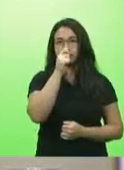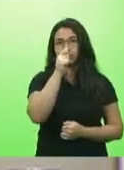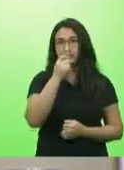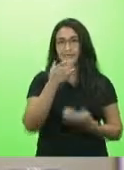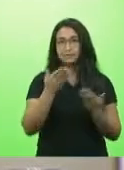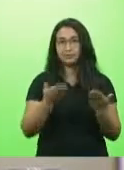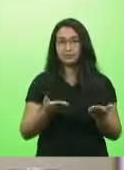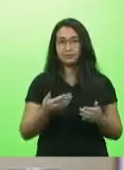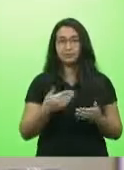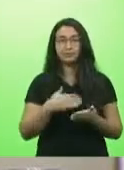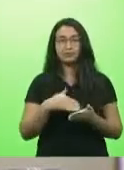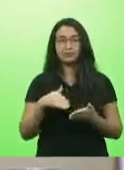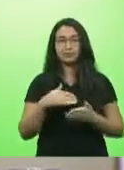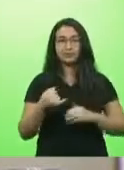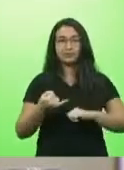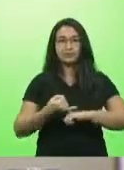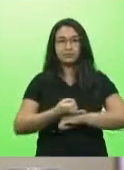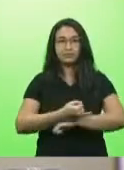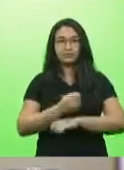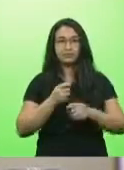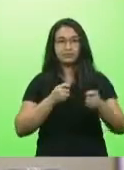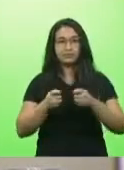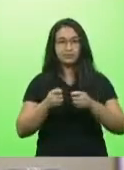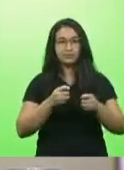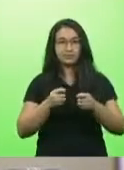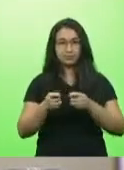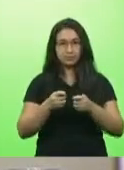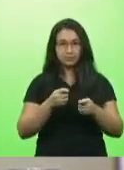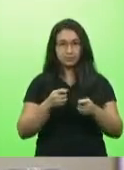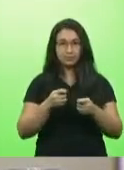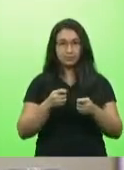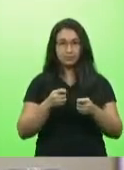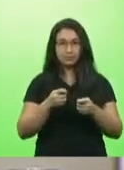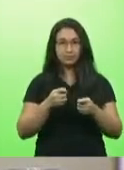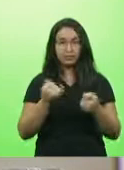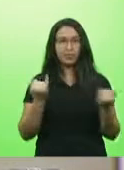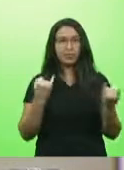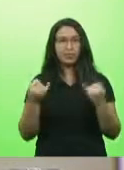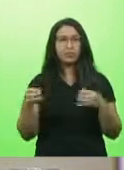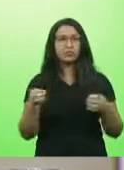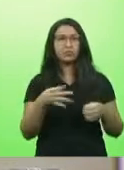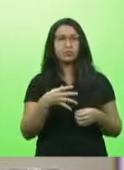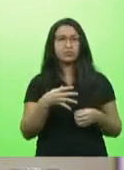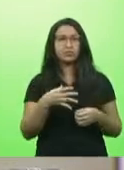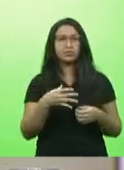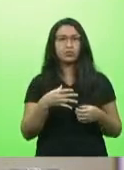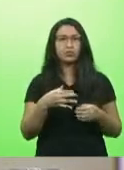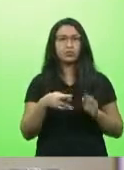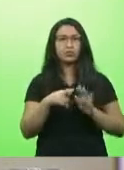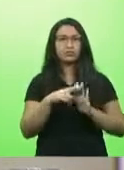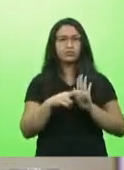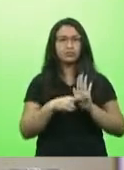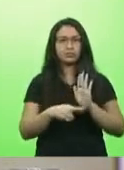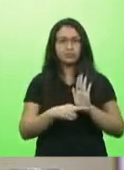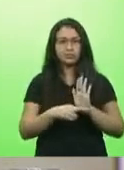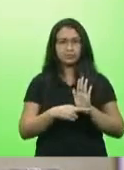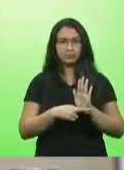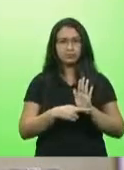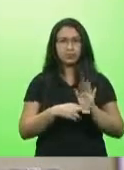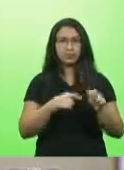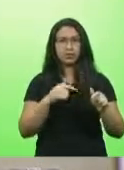ao secretário do estado da administração informações atualizadas acerca do processo que visa regulamentar o trabalho remoto de forma